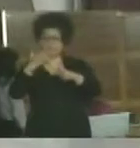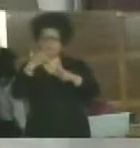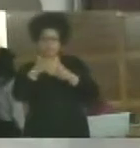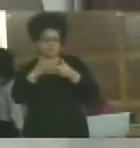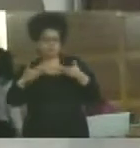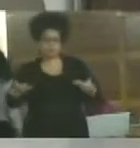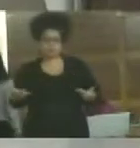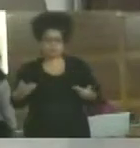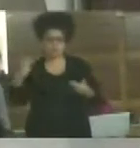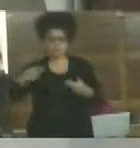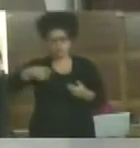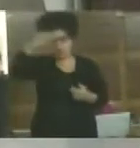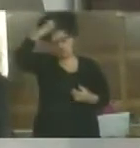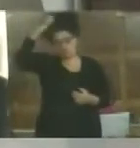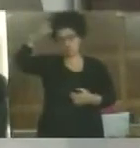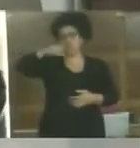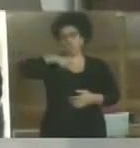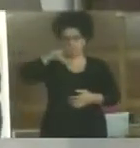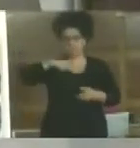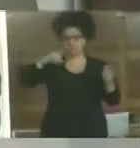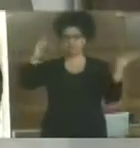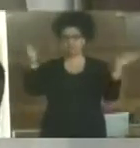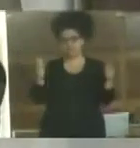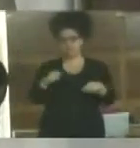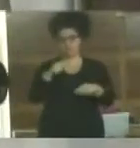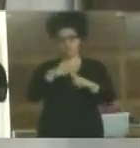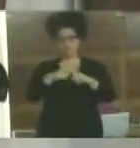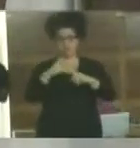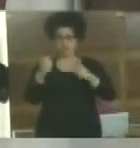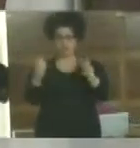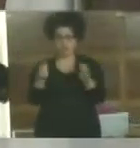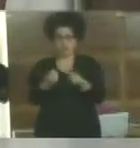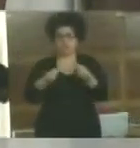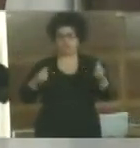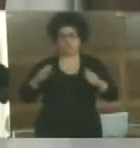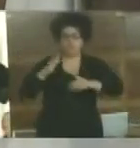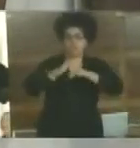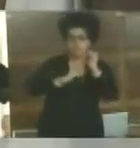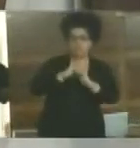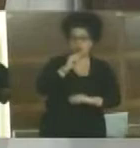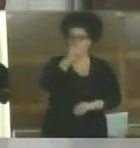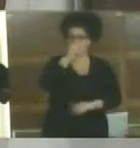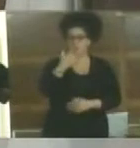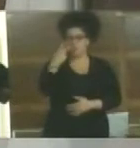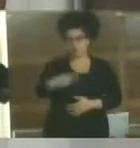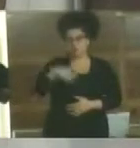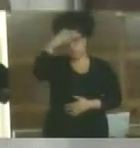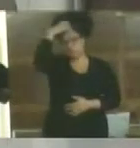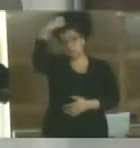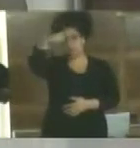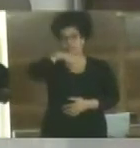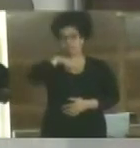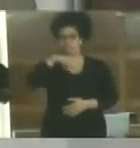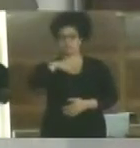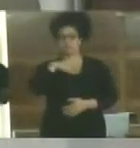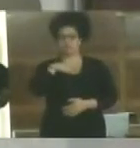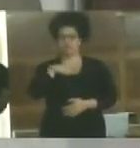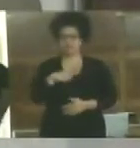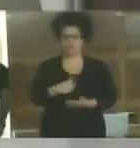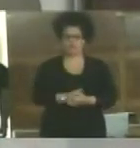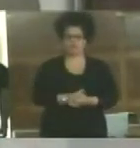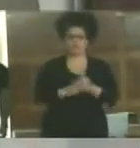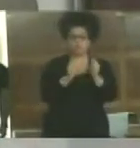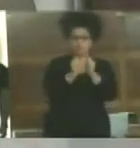tornou autossuficiente devido à mão de obra qualificada que nós temos aqui em Angra dos Reis, do metalúrgico, junto com os